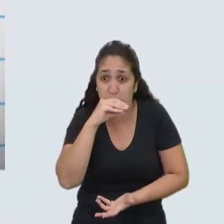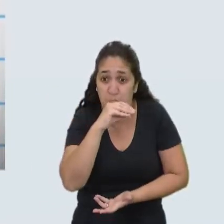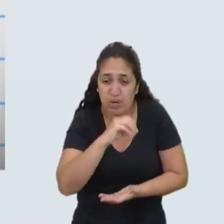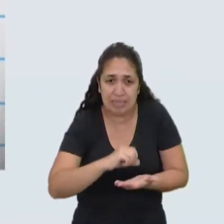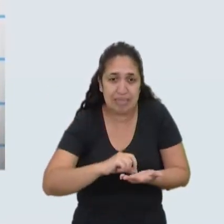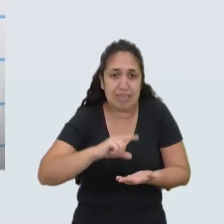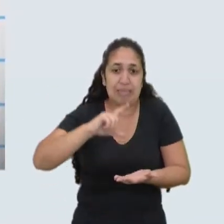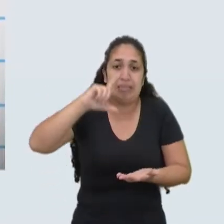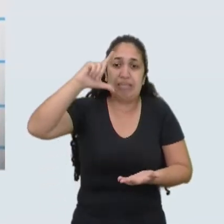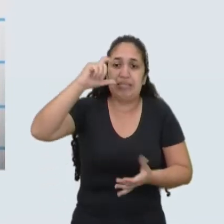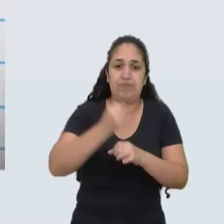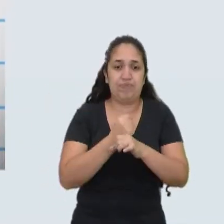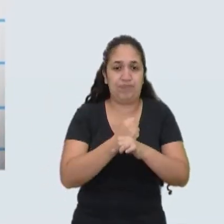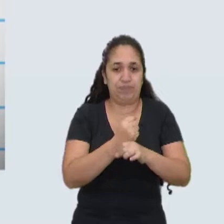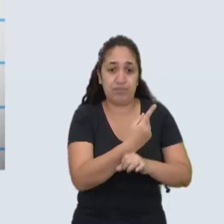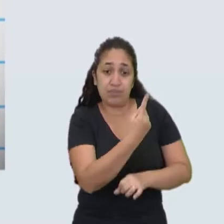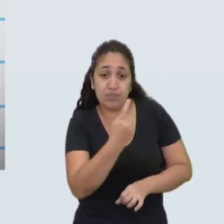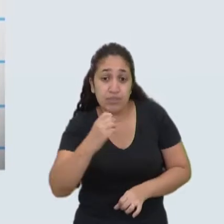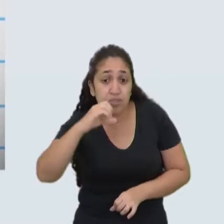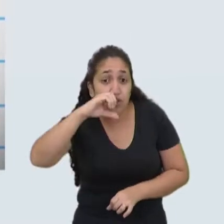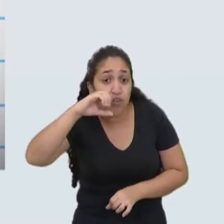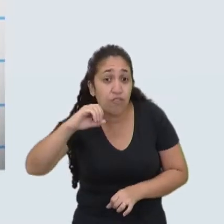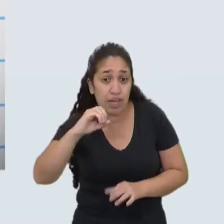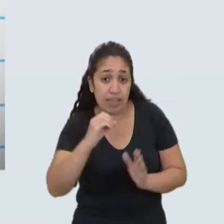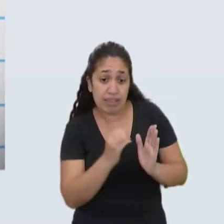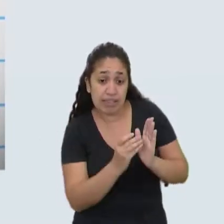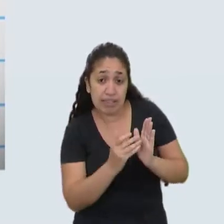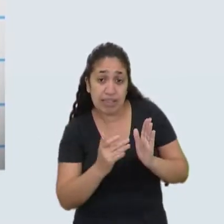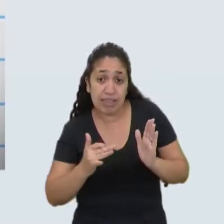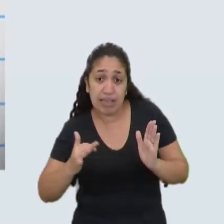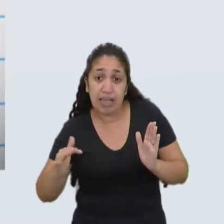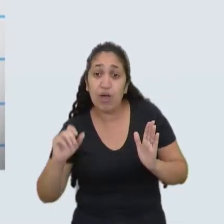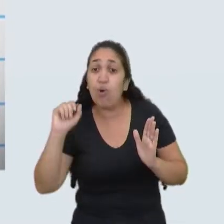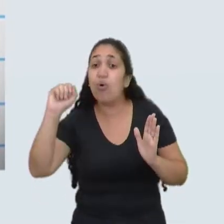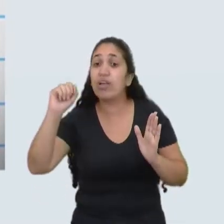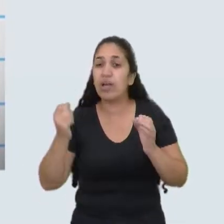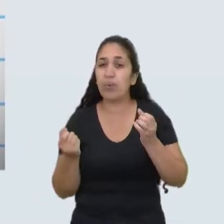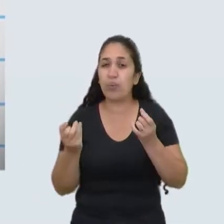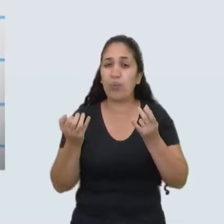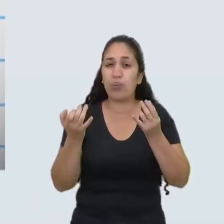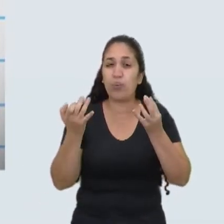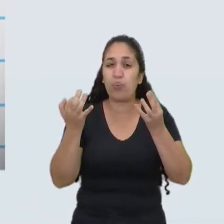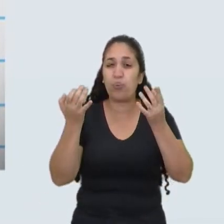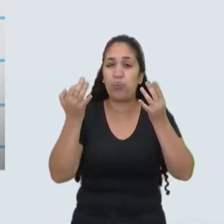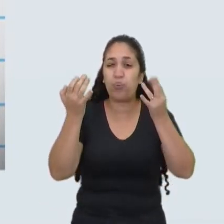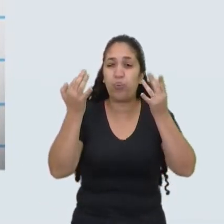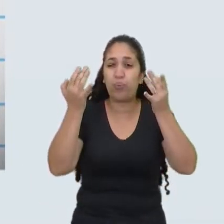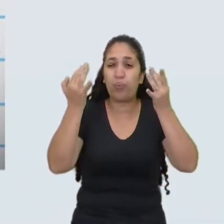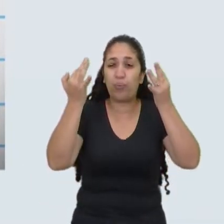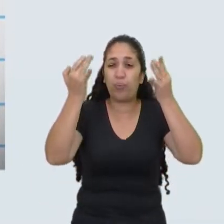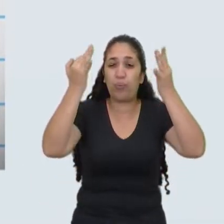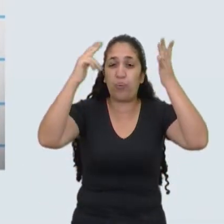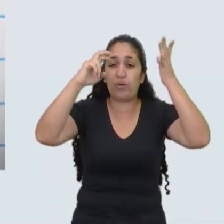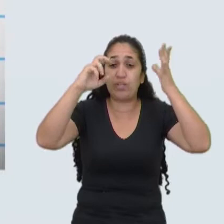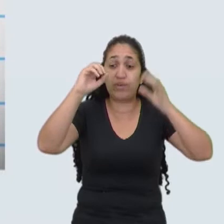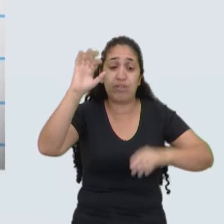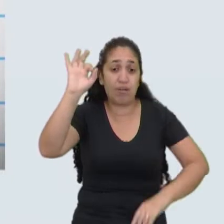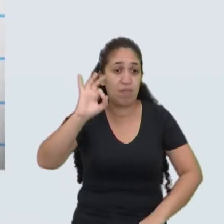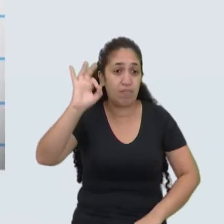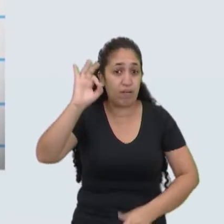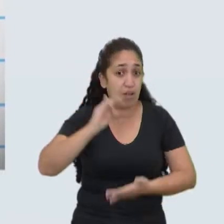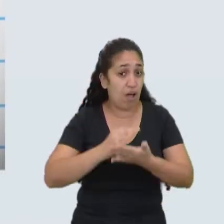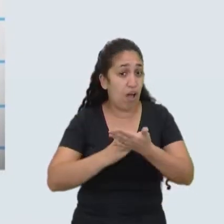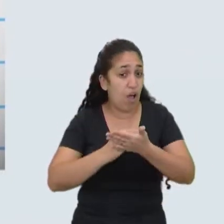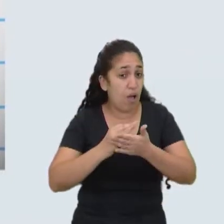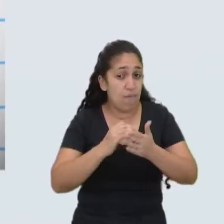Desde 1990, ou seja, em menos de 30 anos, as emissões de dióxido de carbono aumentaram em quase 50%. E as emissões